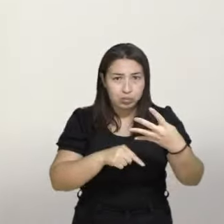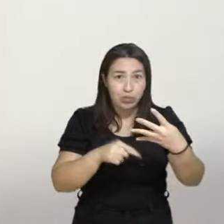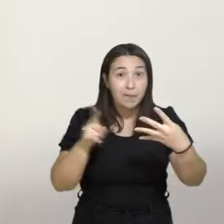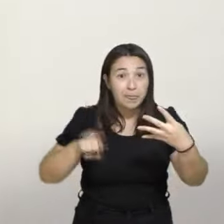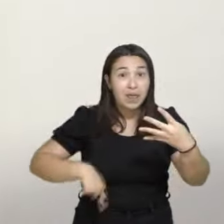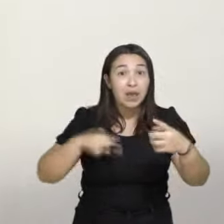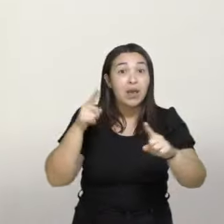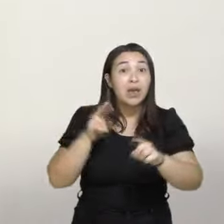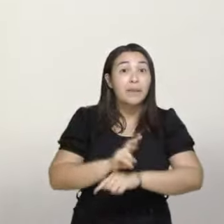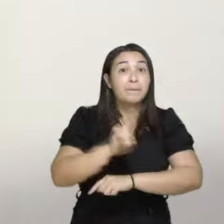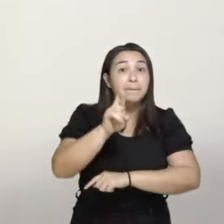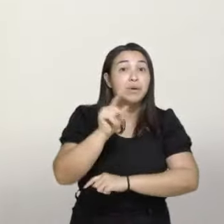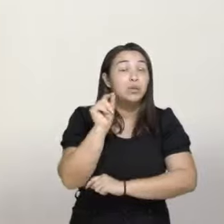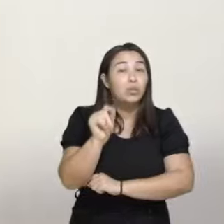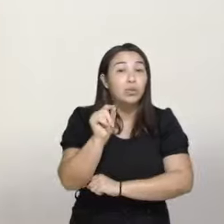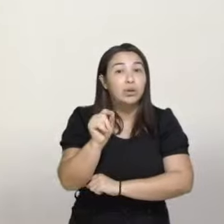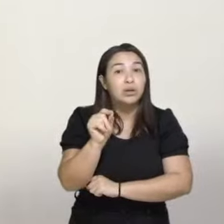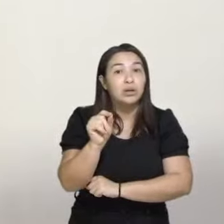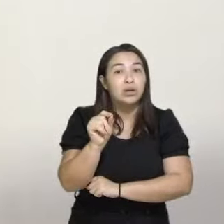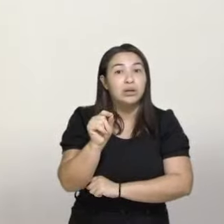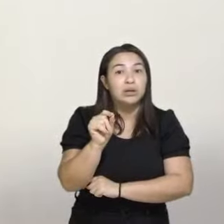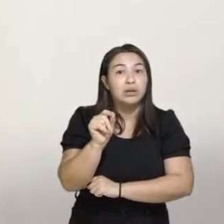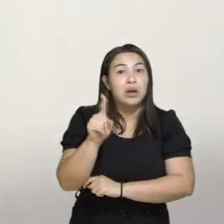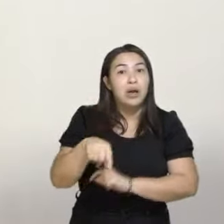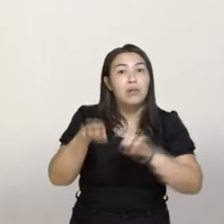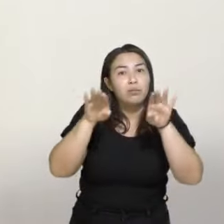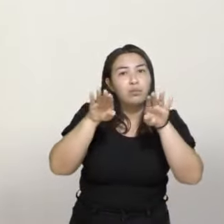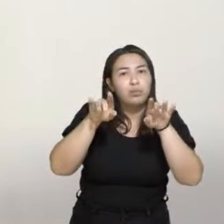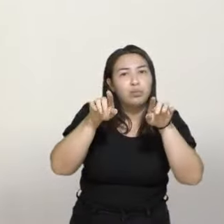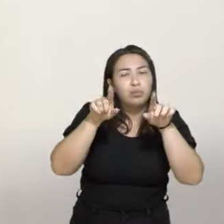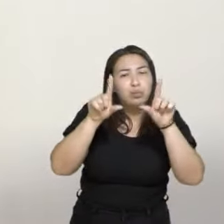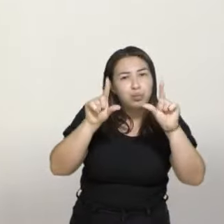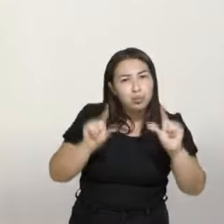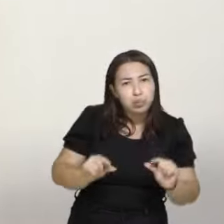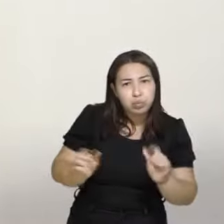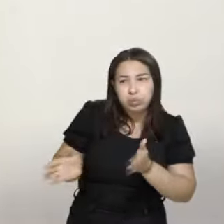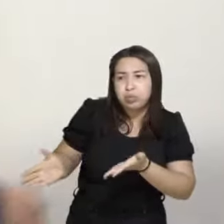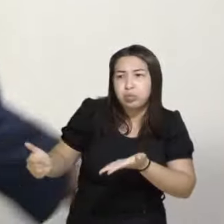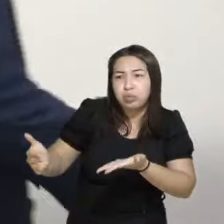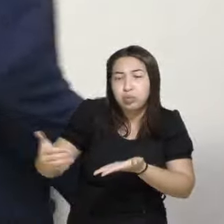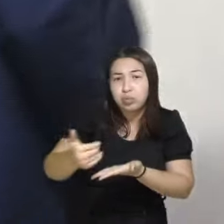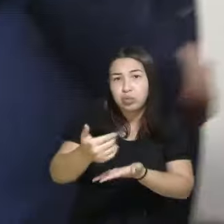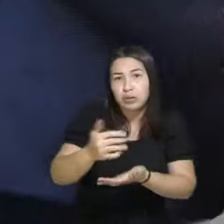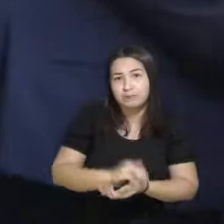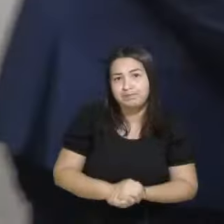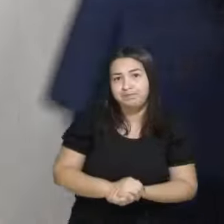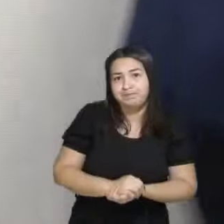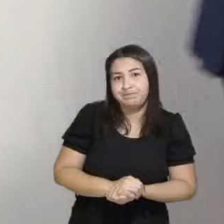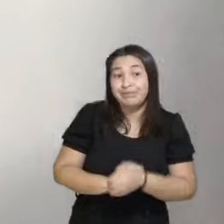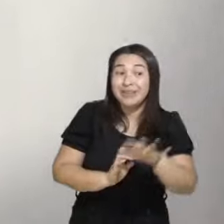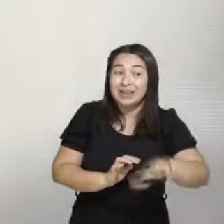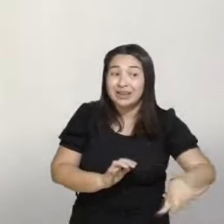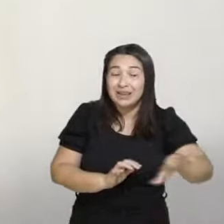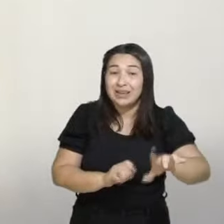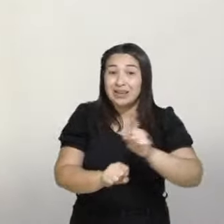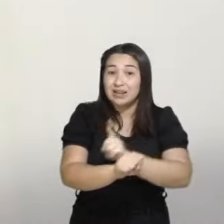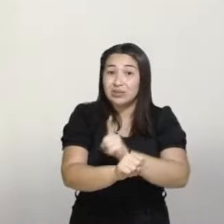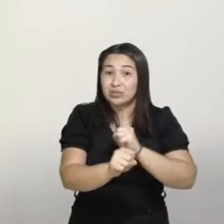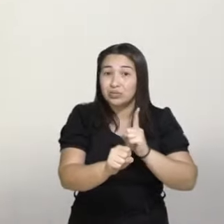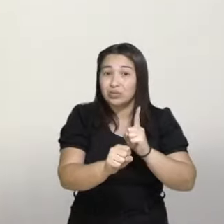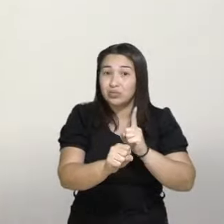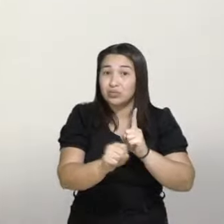representa, obviamente, uma baixa na arrecadação que repercute diretamente no